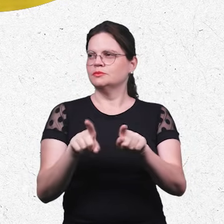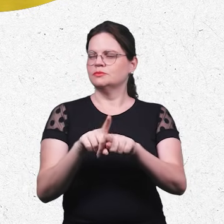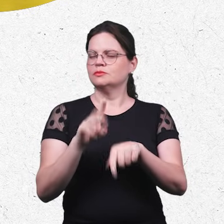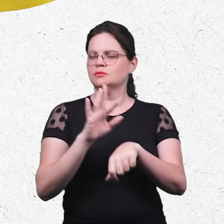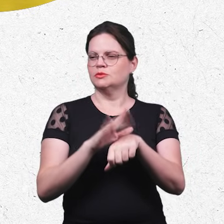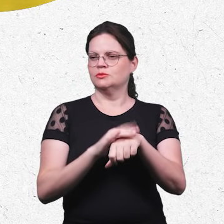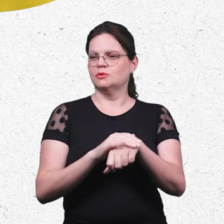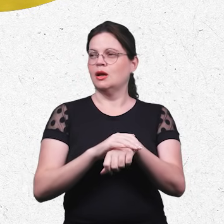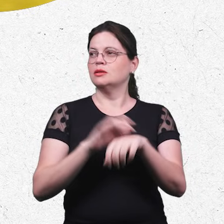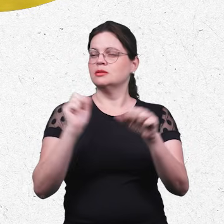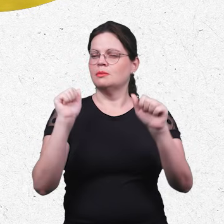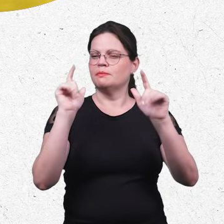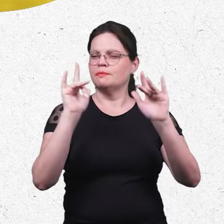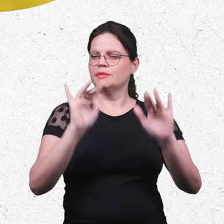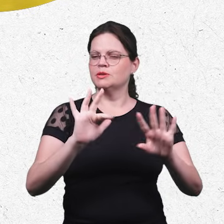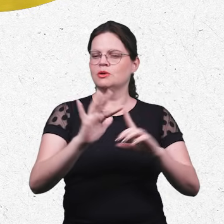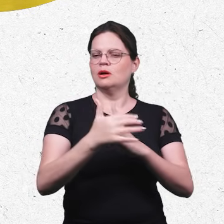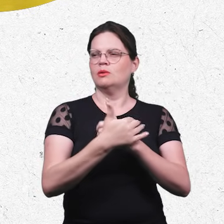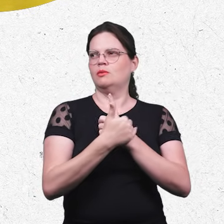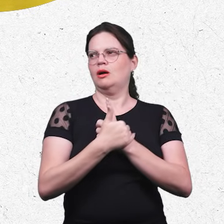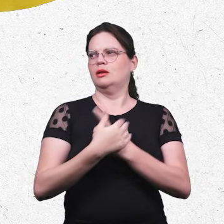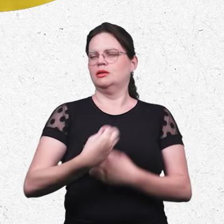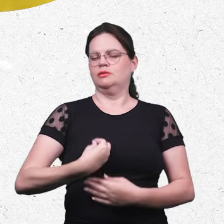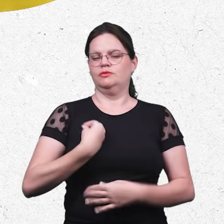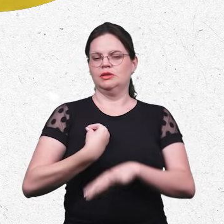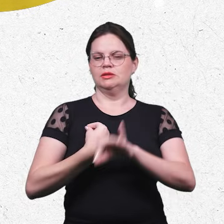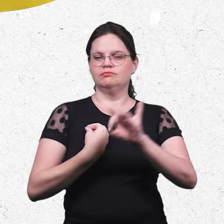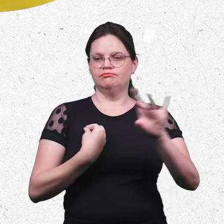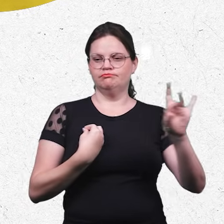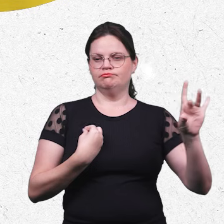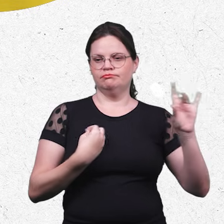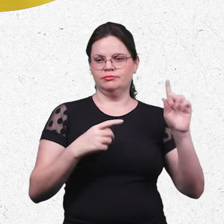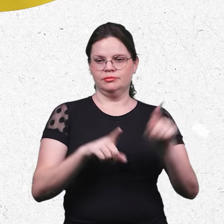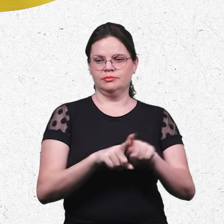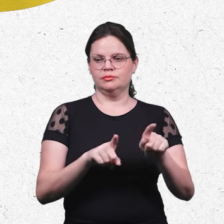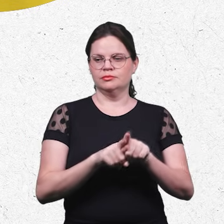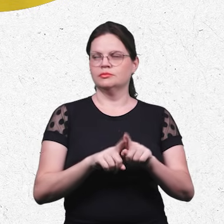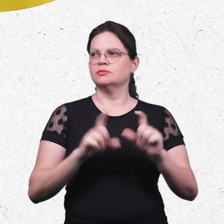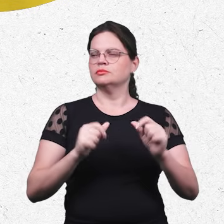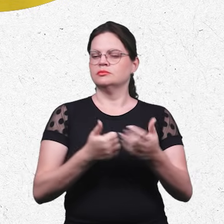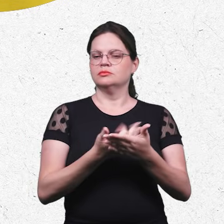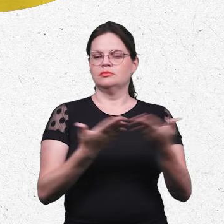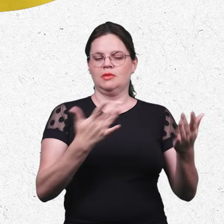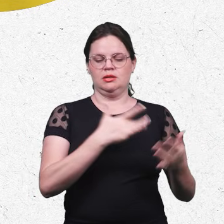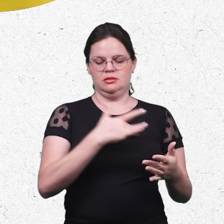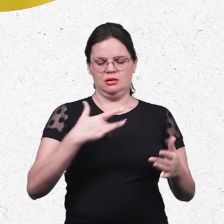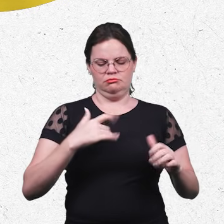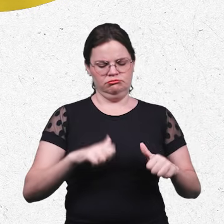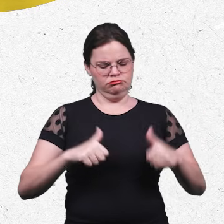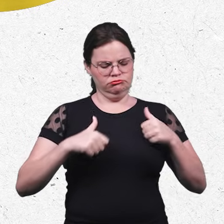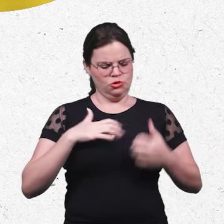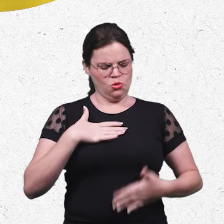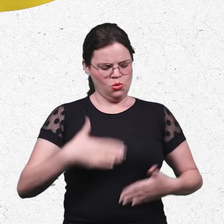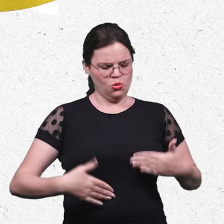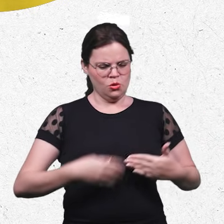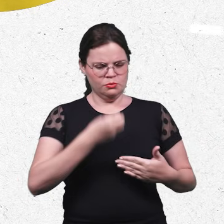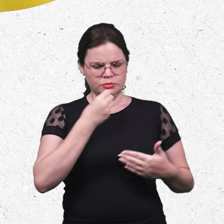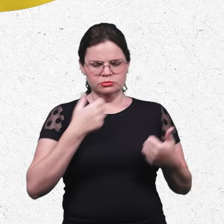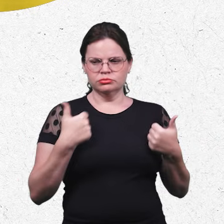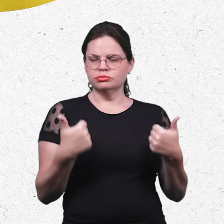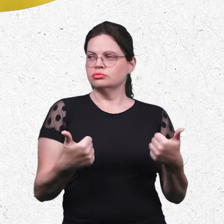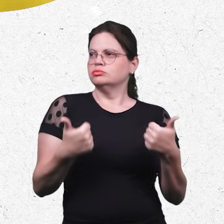obra. Senhor, que o Senhor possa guardar a vida de cada um, Senhor. Que o Senhor possa dar saúde física, Senhor, aos